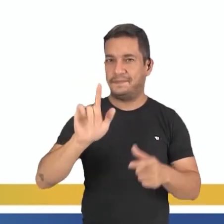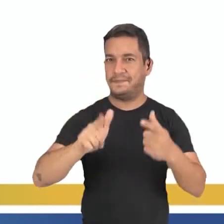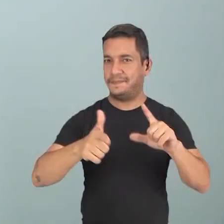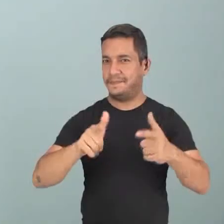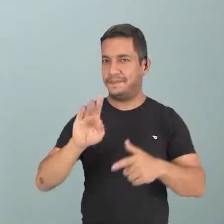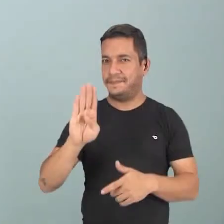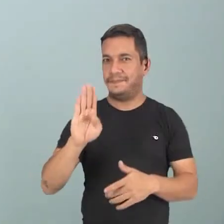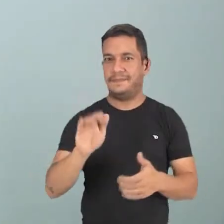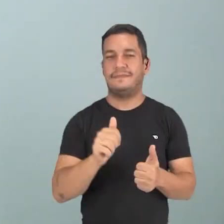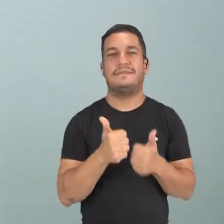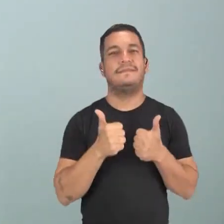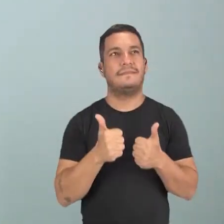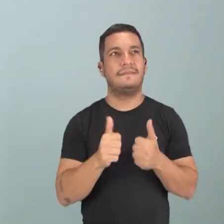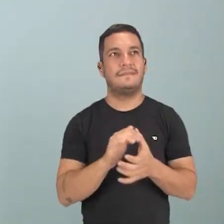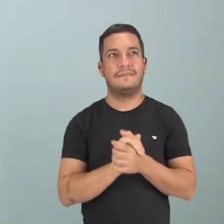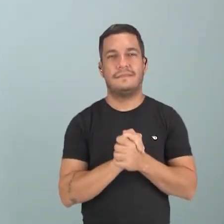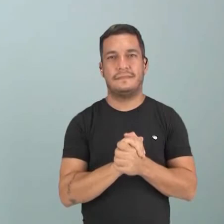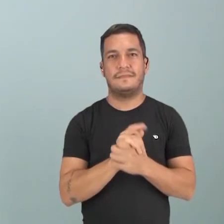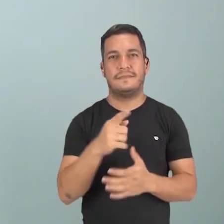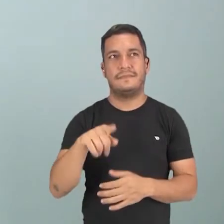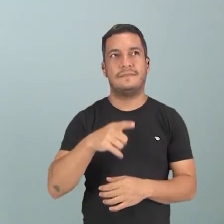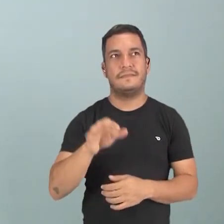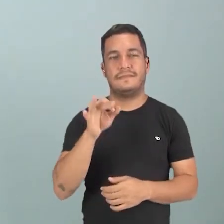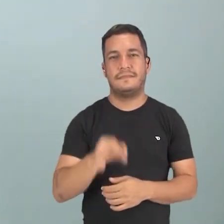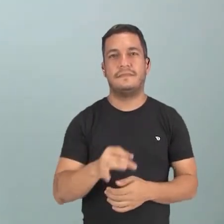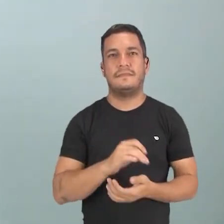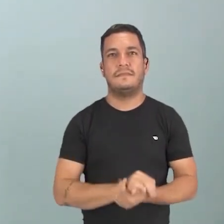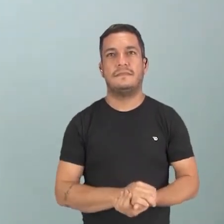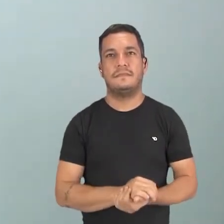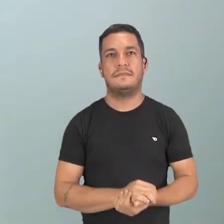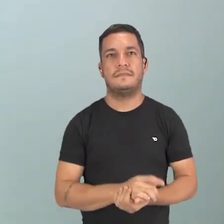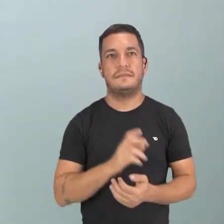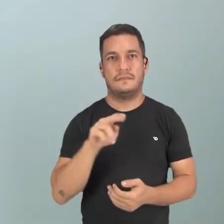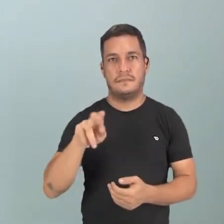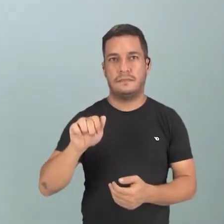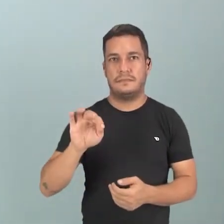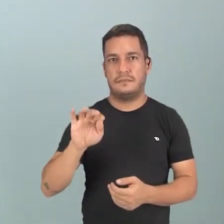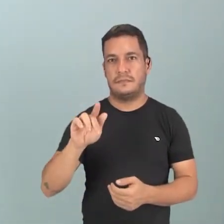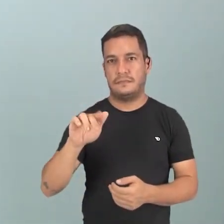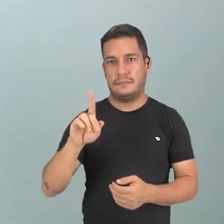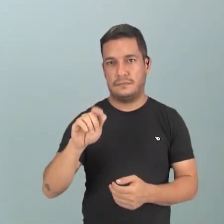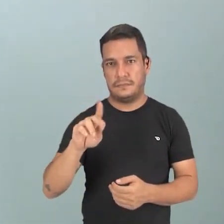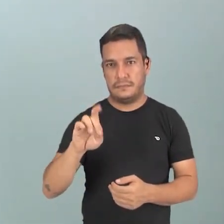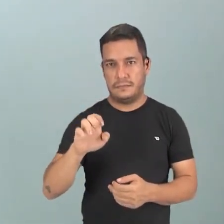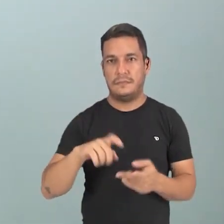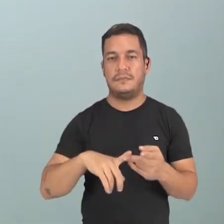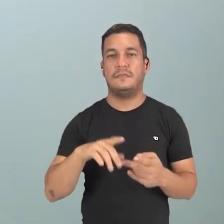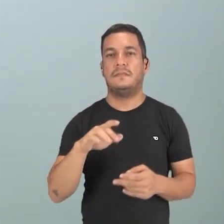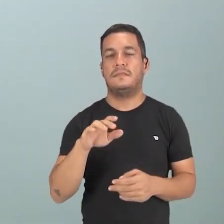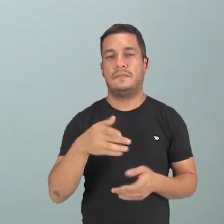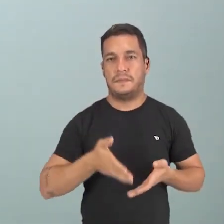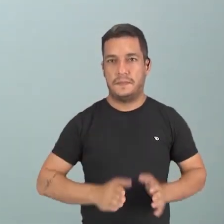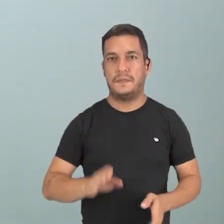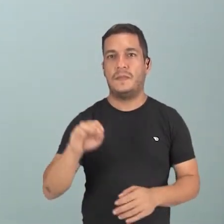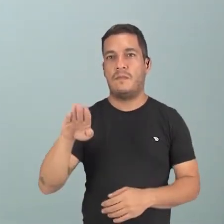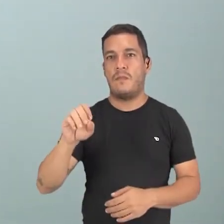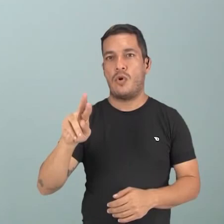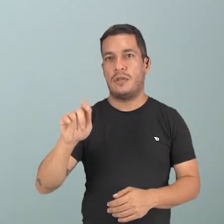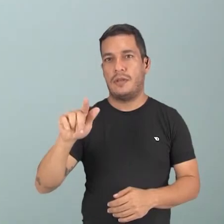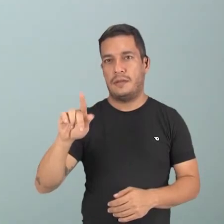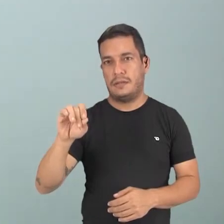B. Parabéns se você acertou. É natalidade, mortalidade e